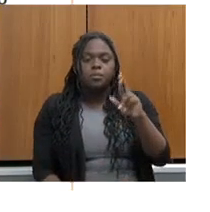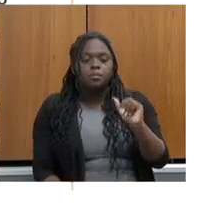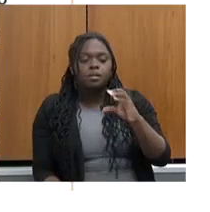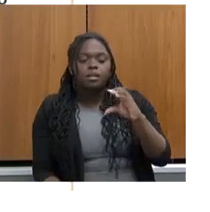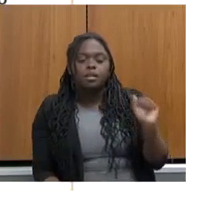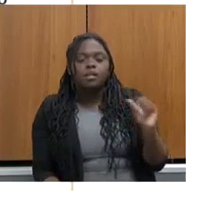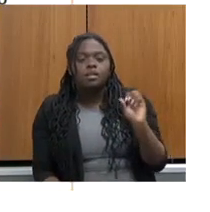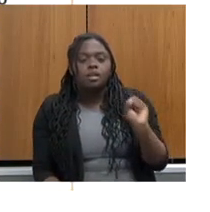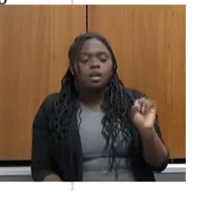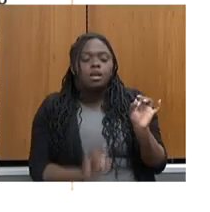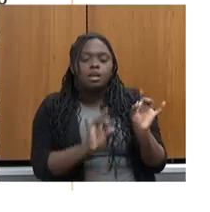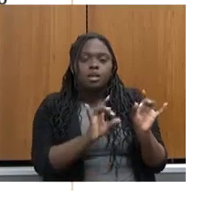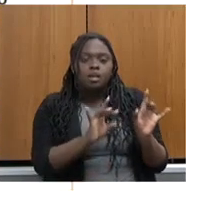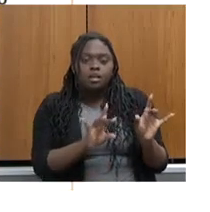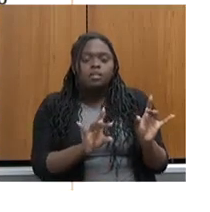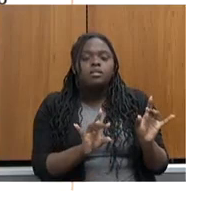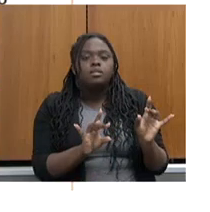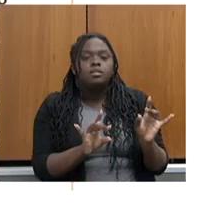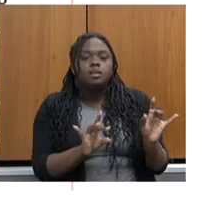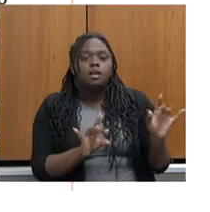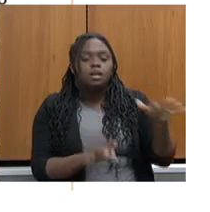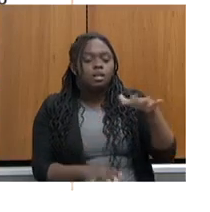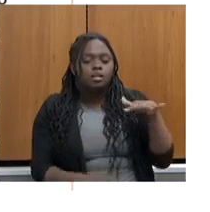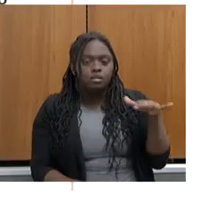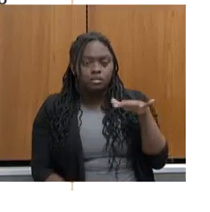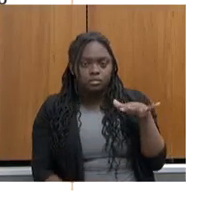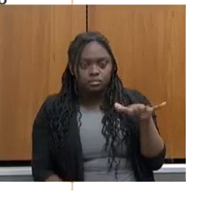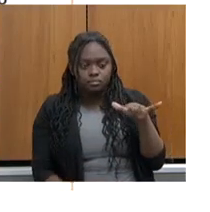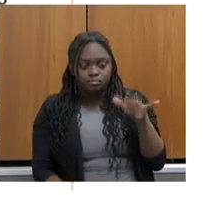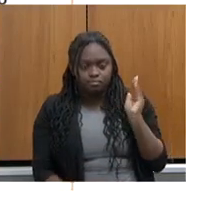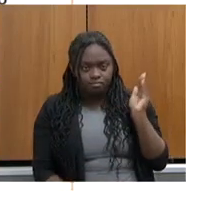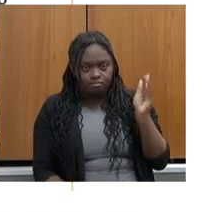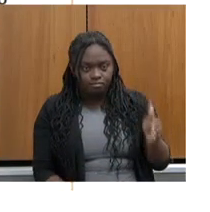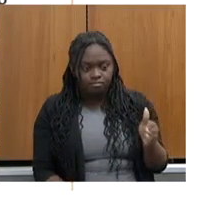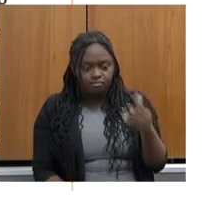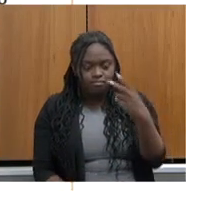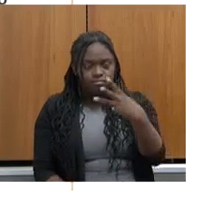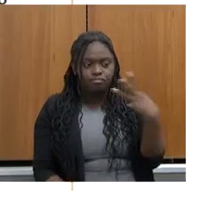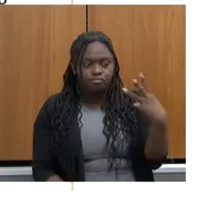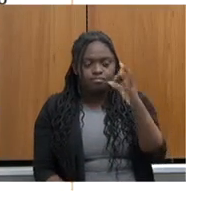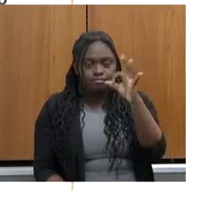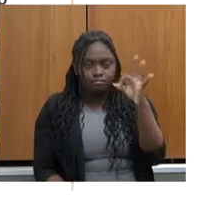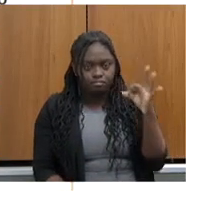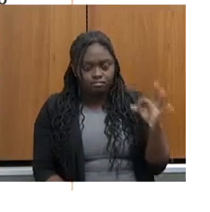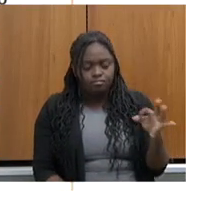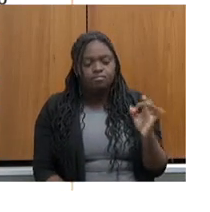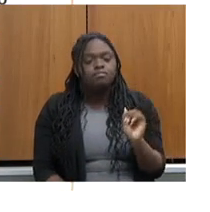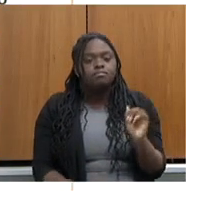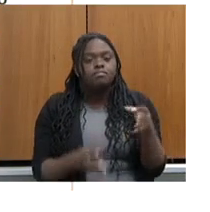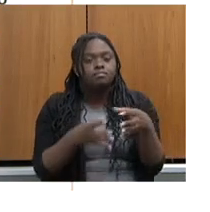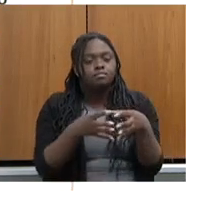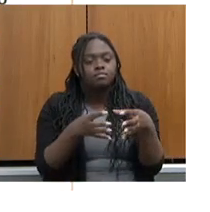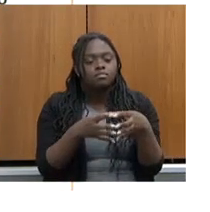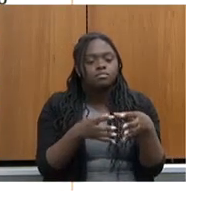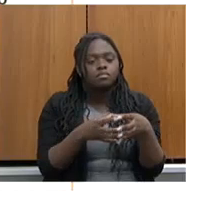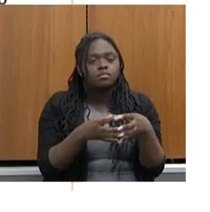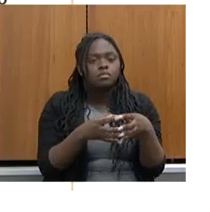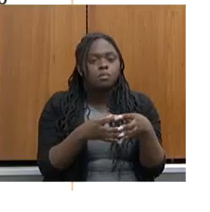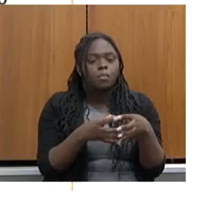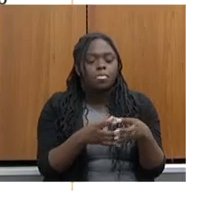especialista ou melhor praças do quadro de Praças diretamente 33% quadro de Praças